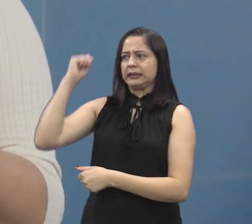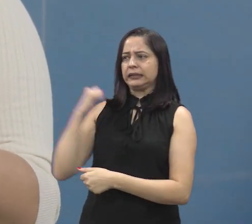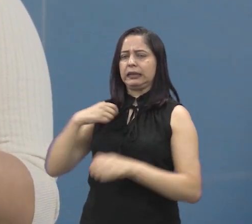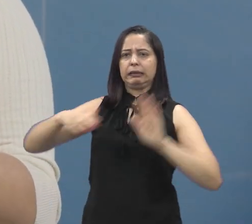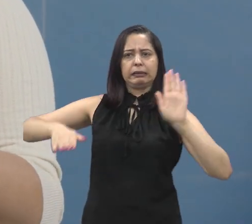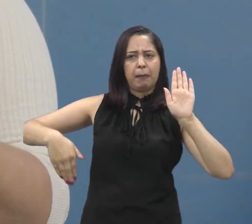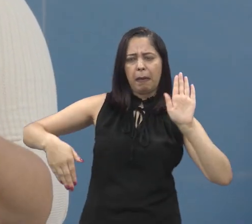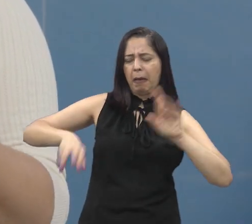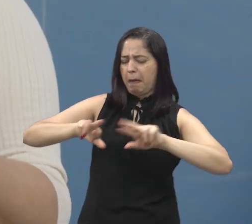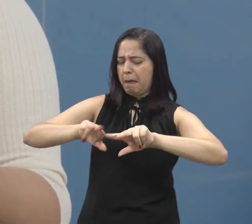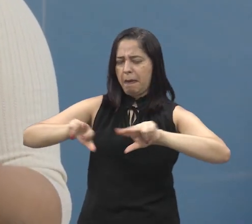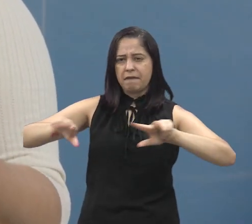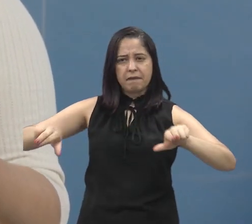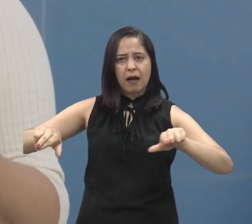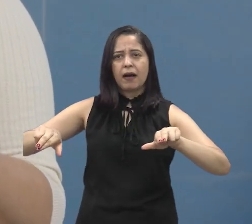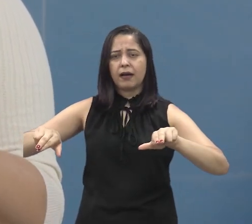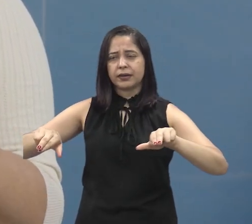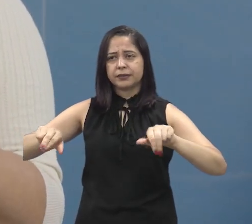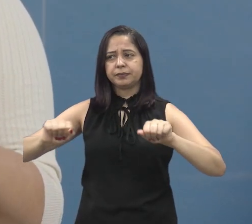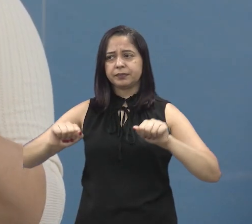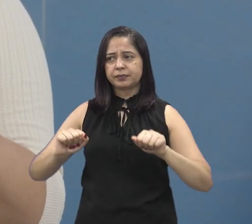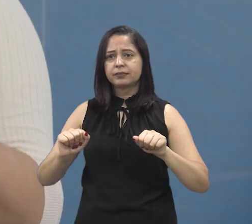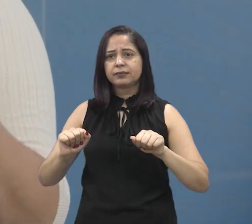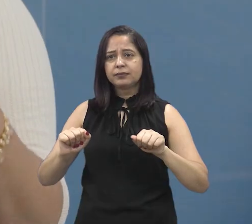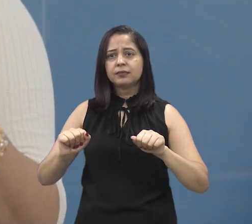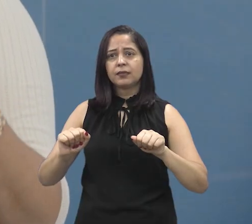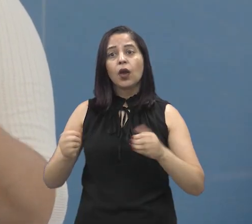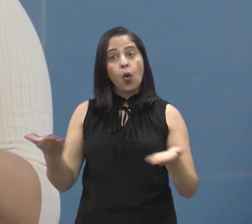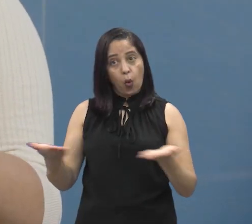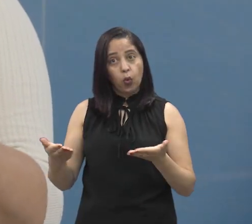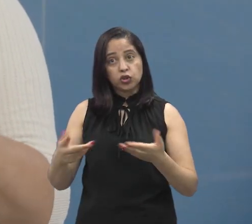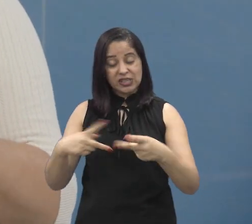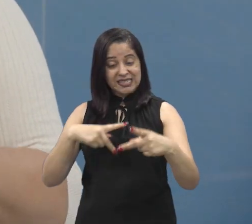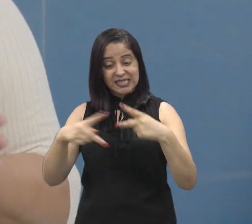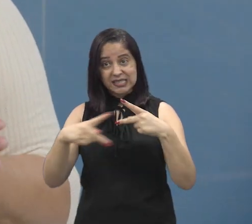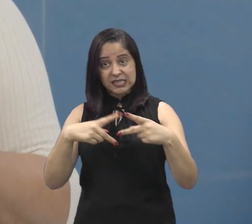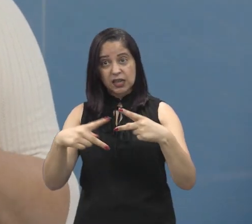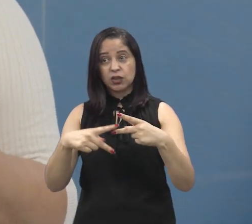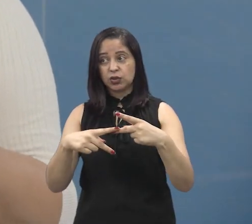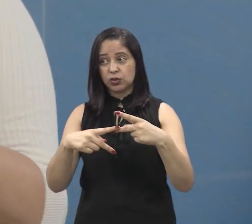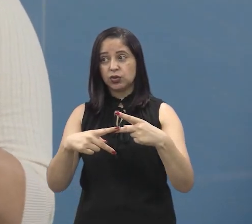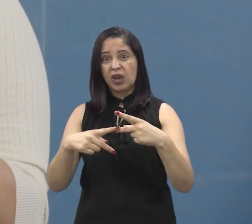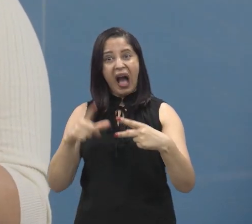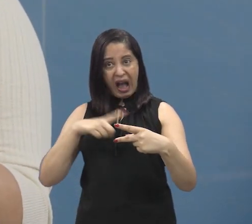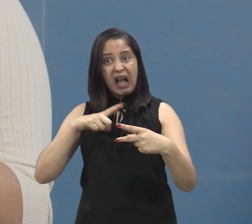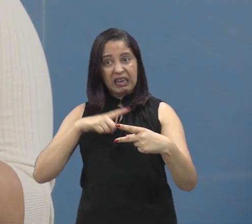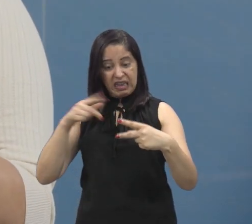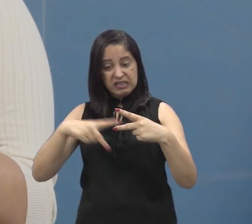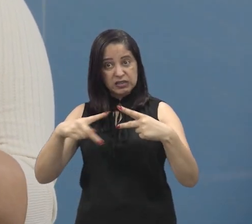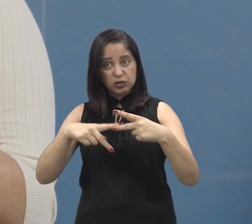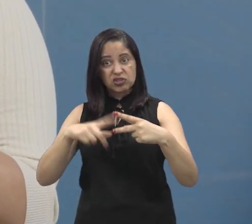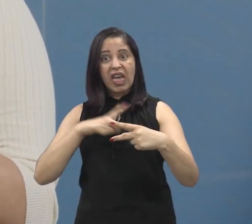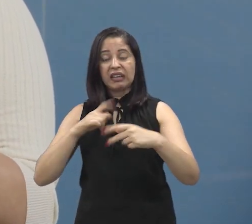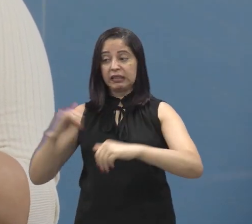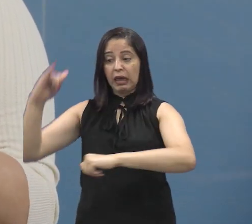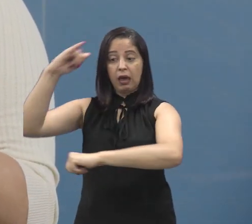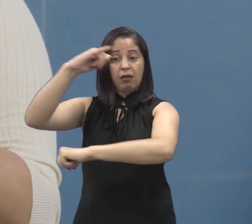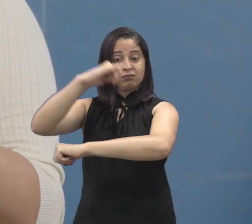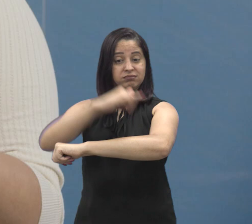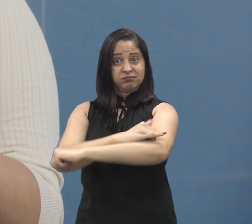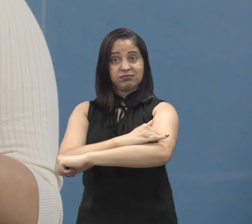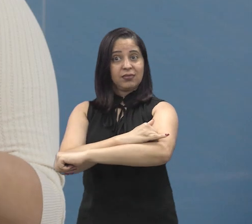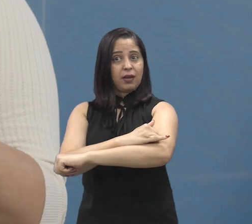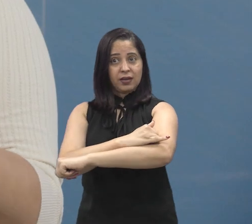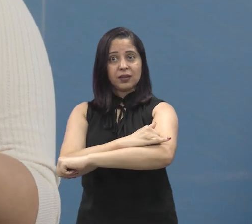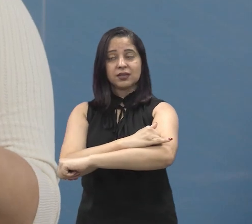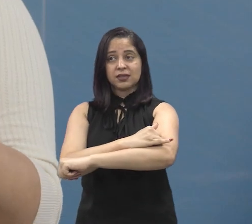Norte, né? O Vale da Fé. Hoje nós somos, né? Nós temos aí o nosso aeroporto internacional. Hoje nós temos uma grande